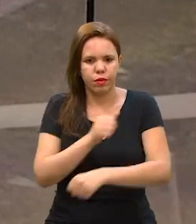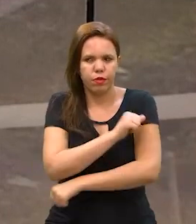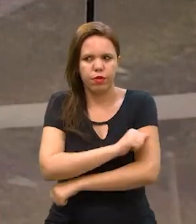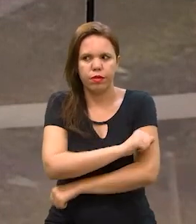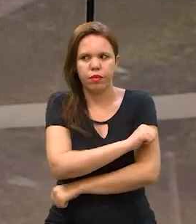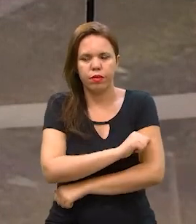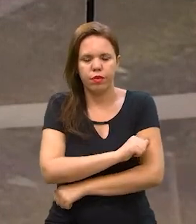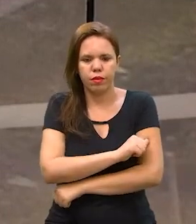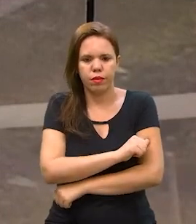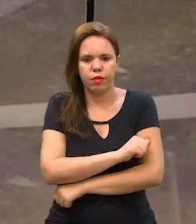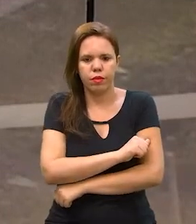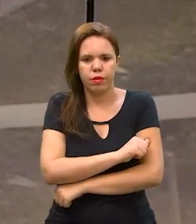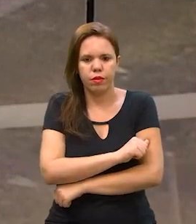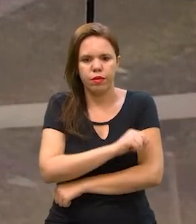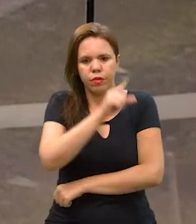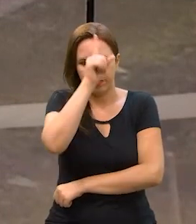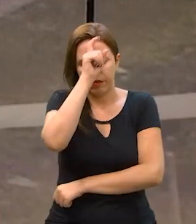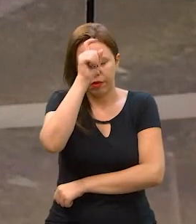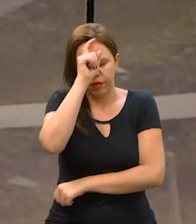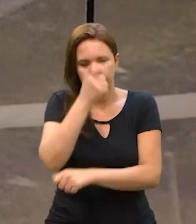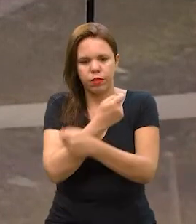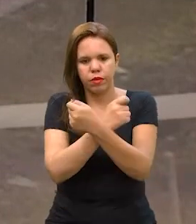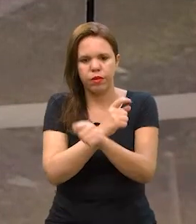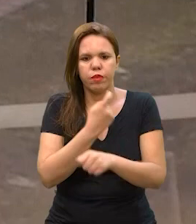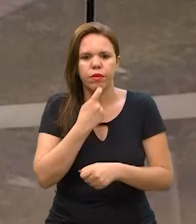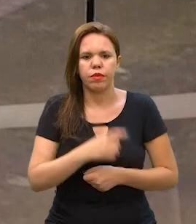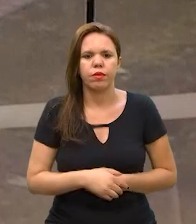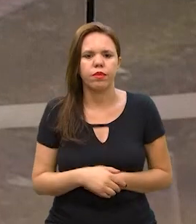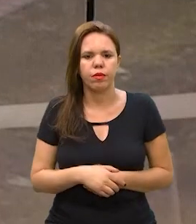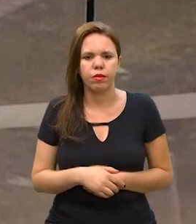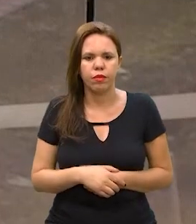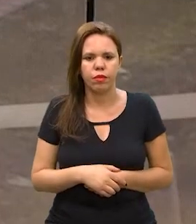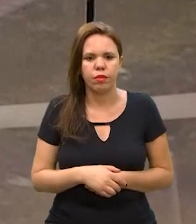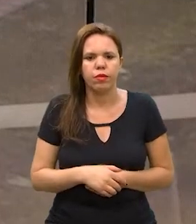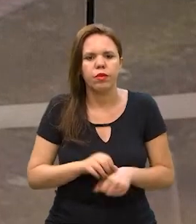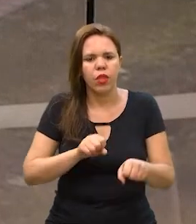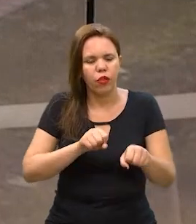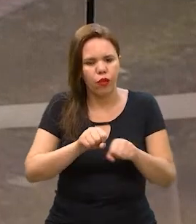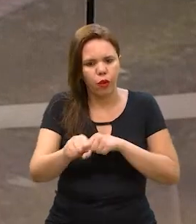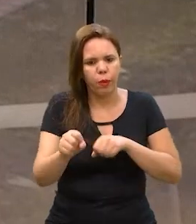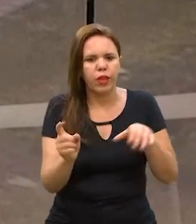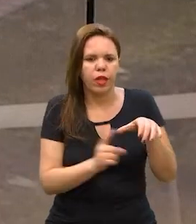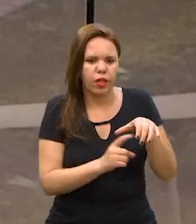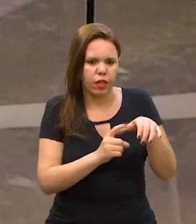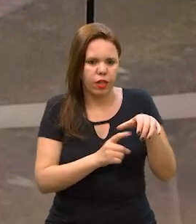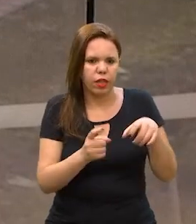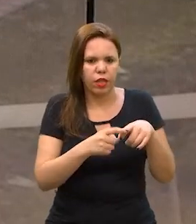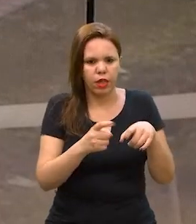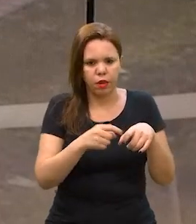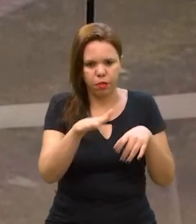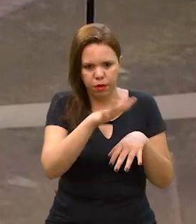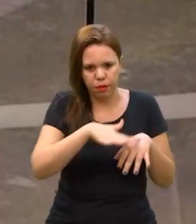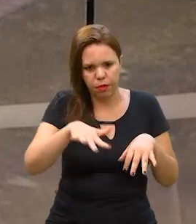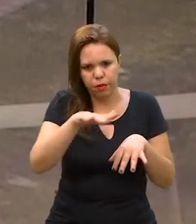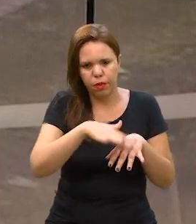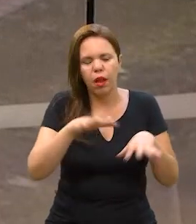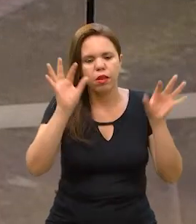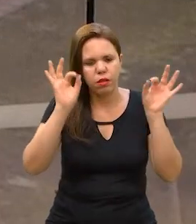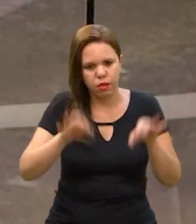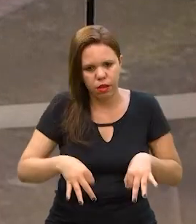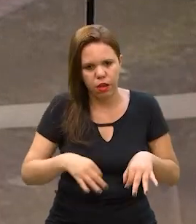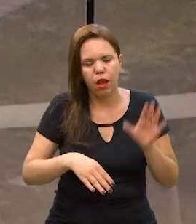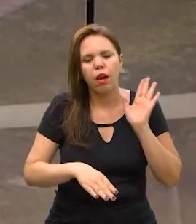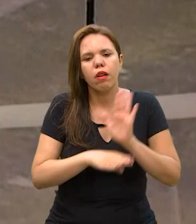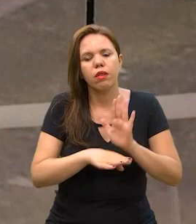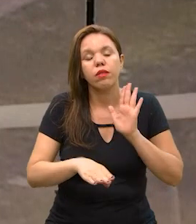e pronto-socorro do Hospital da PUC Campinas. Ela é especialista em clínica médica e com certeza vai poder nos